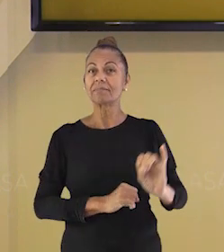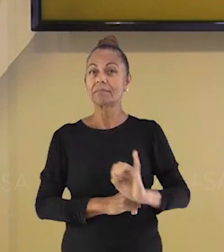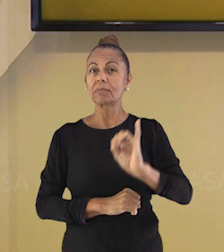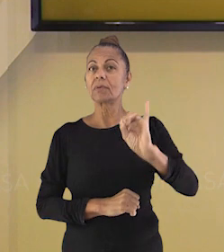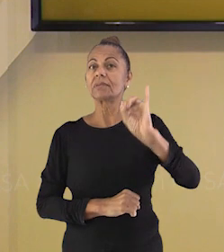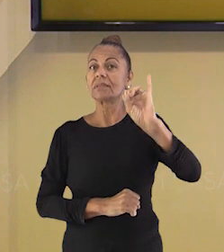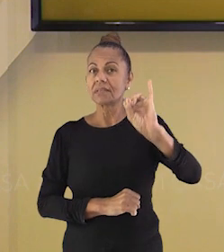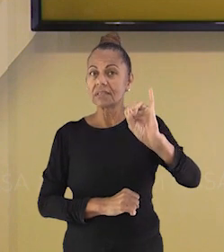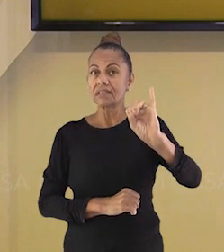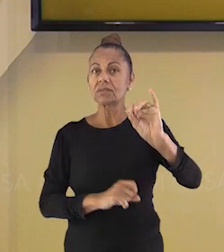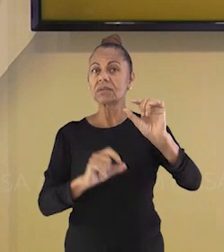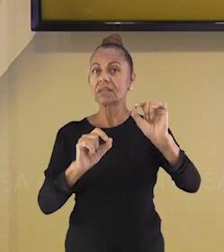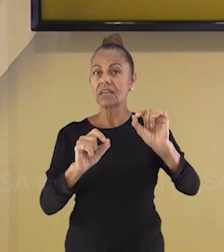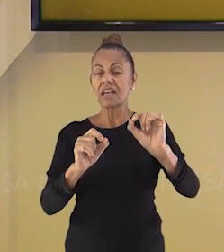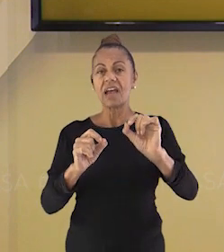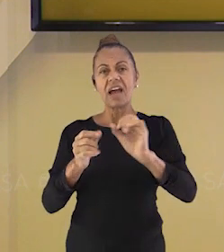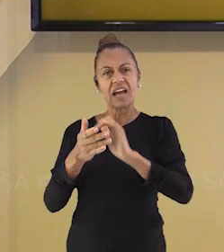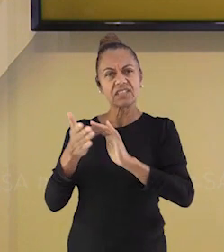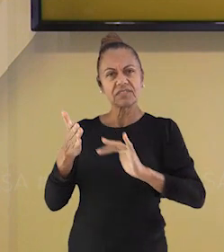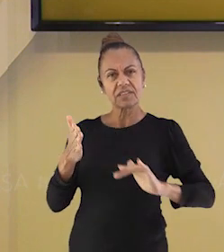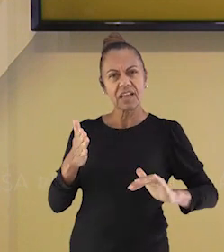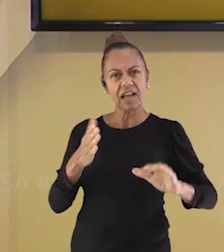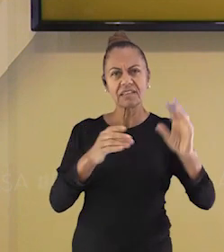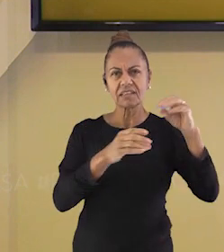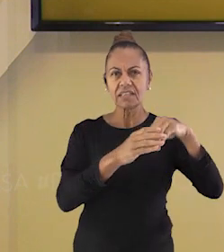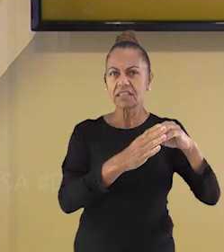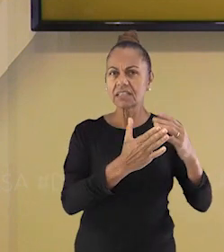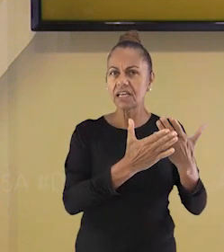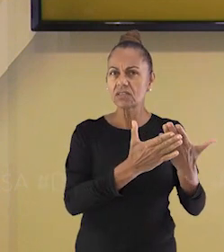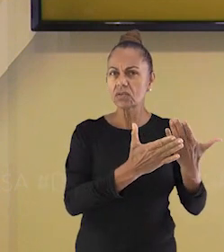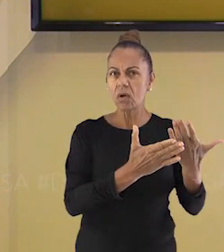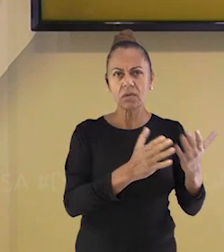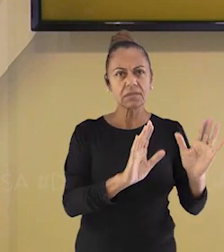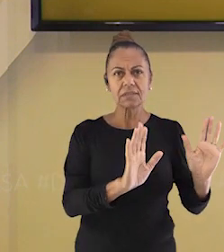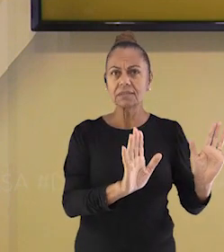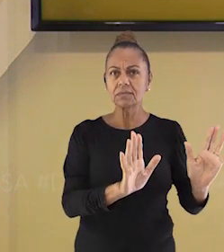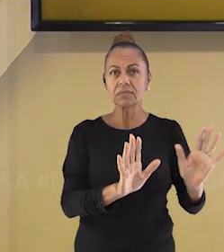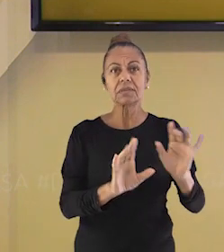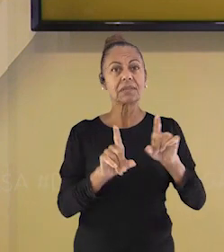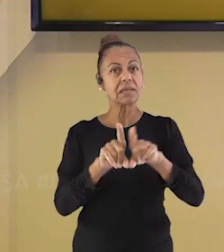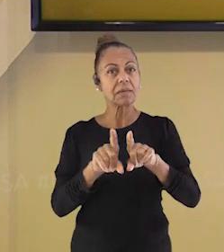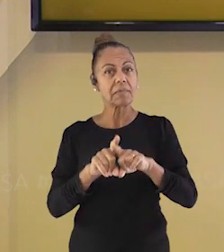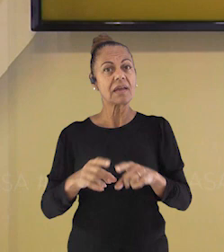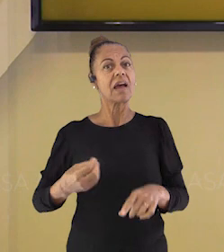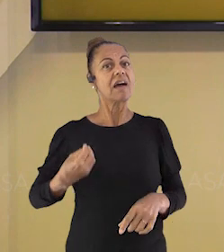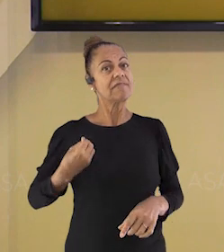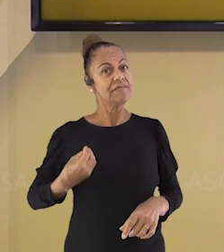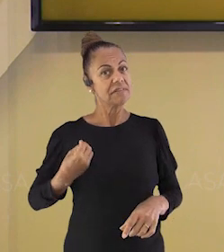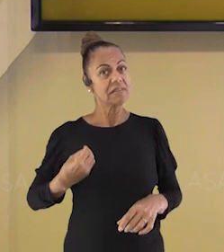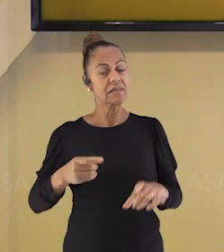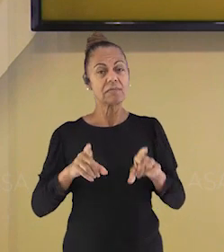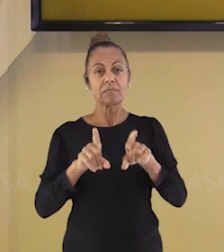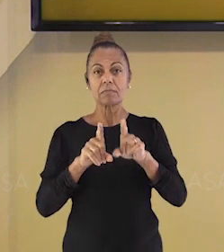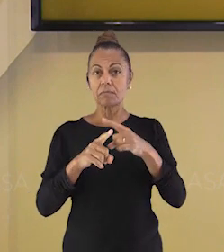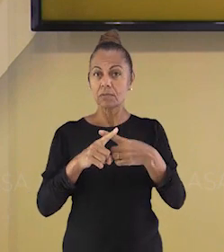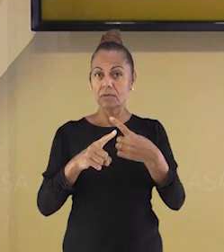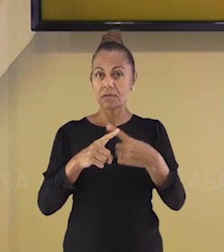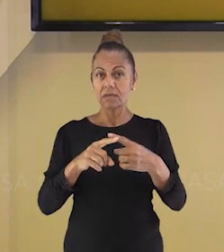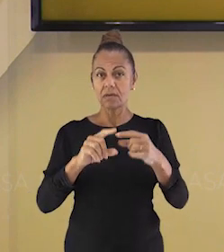é essencial não somente em atividades escolares, mas também para a vida, pois os gráficos